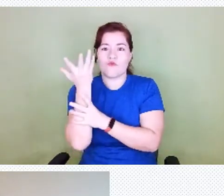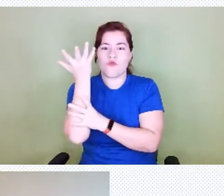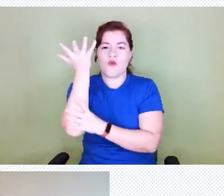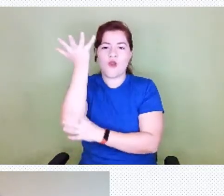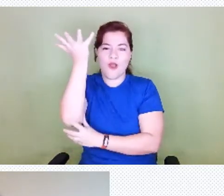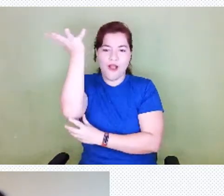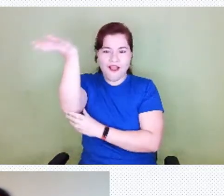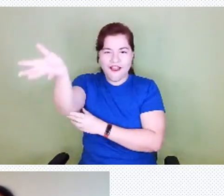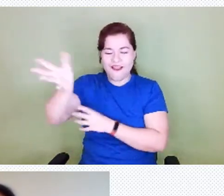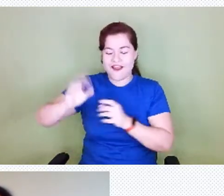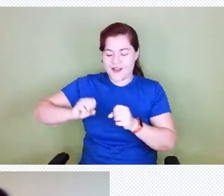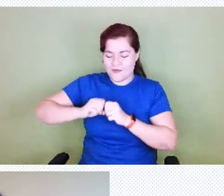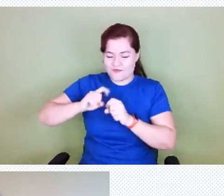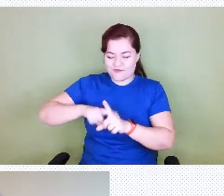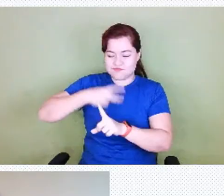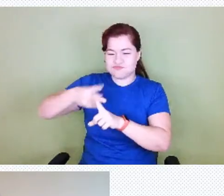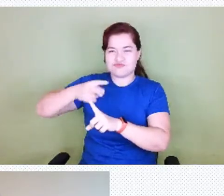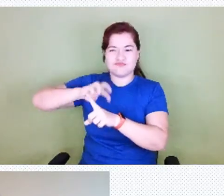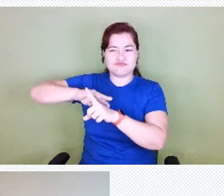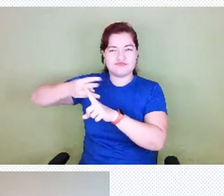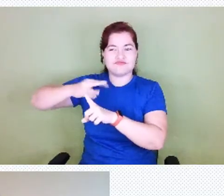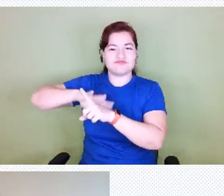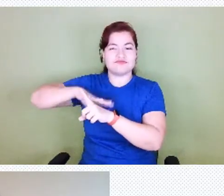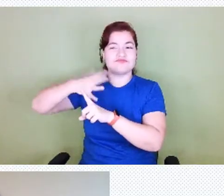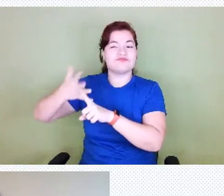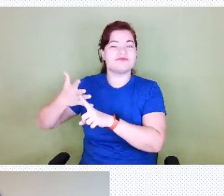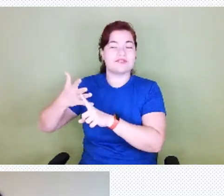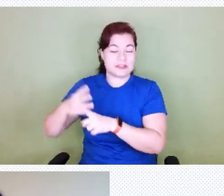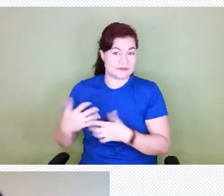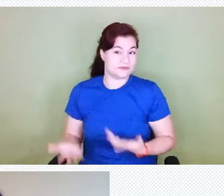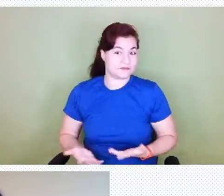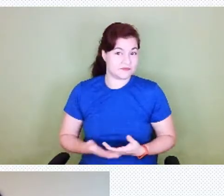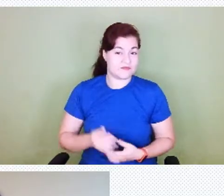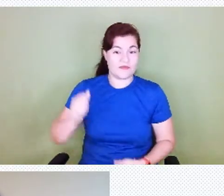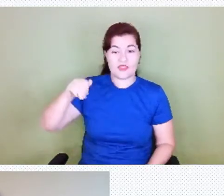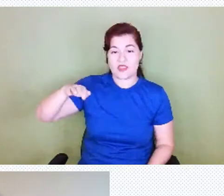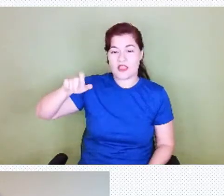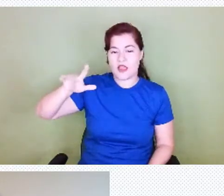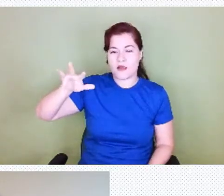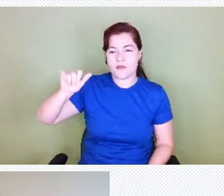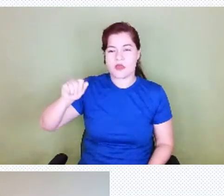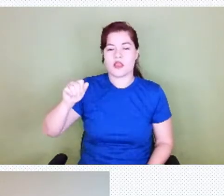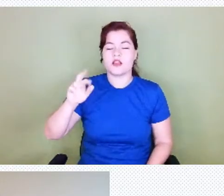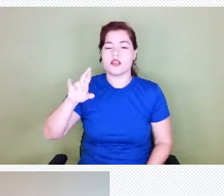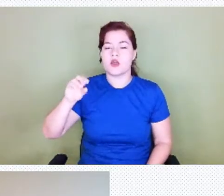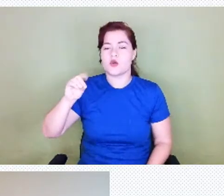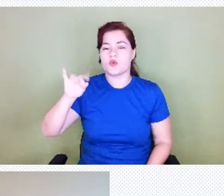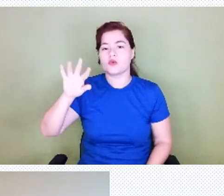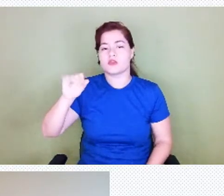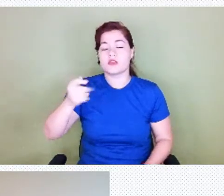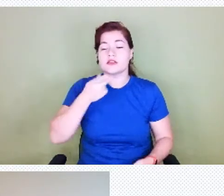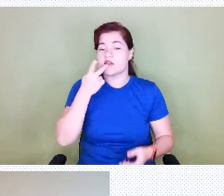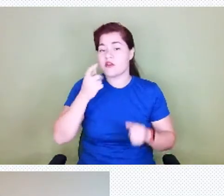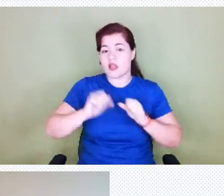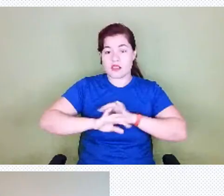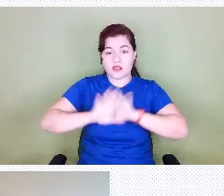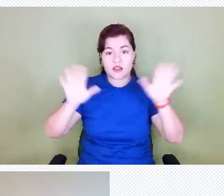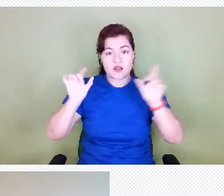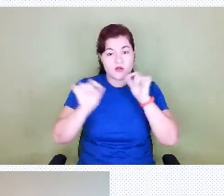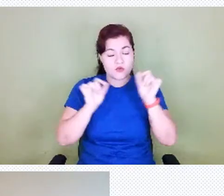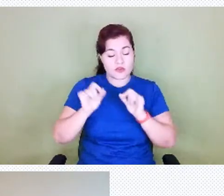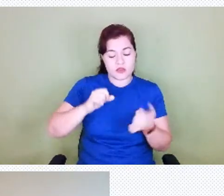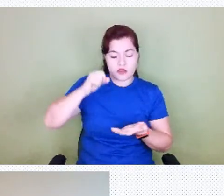Rodrigues nos deixa bem claro que essas sementes foram atiradas e caíram nos mais